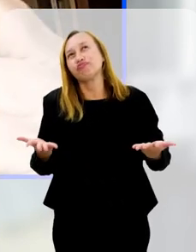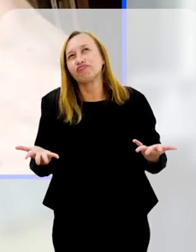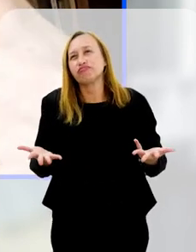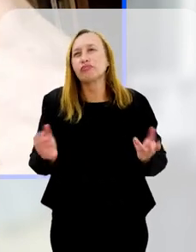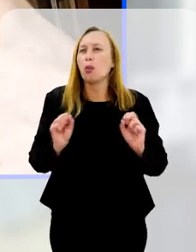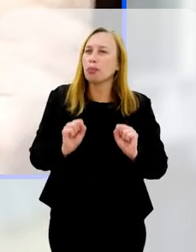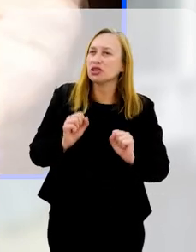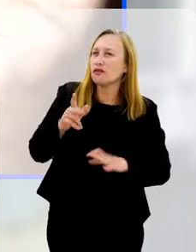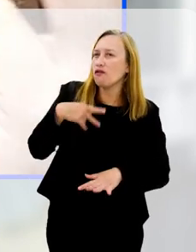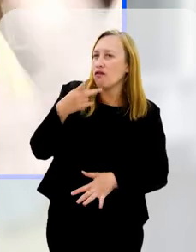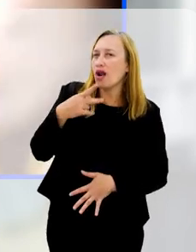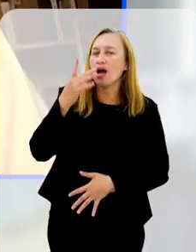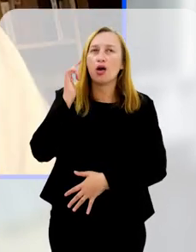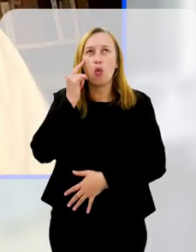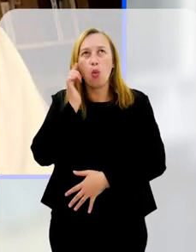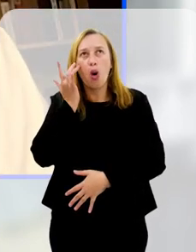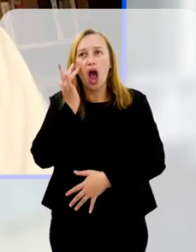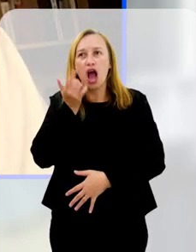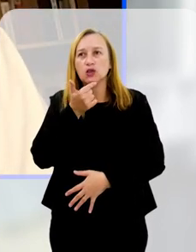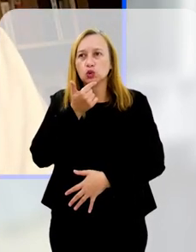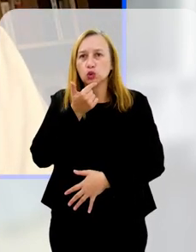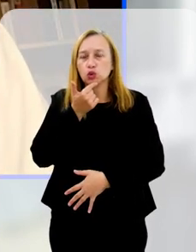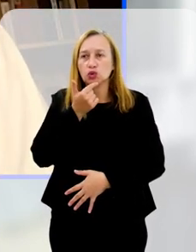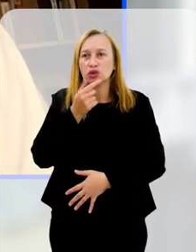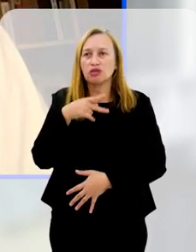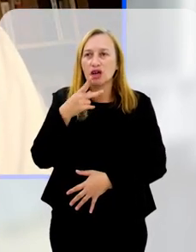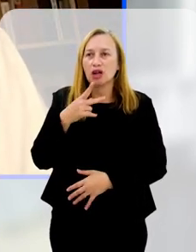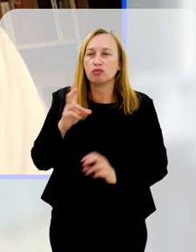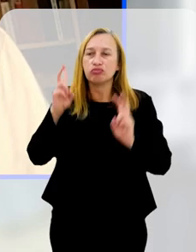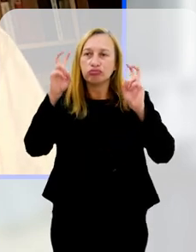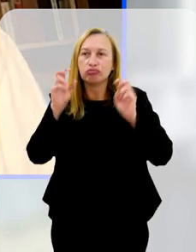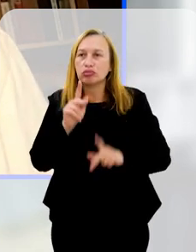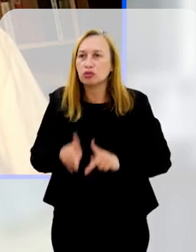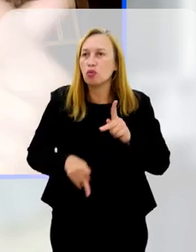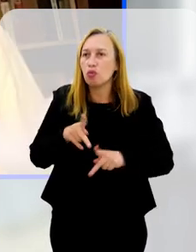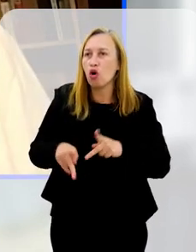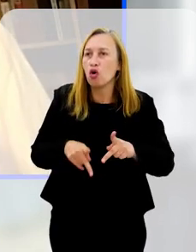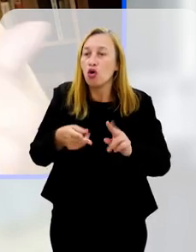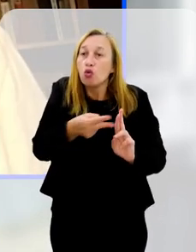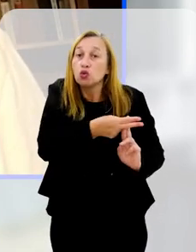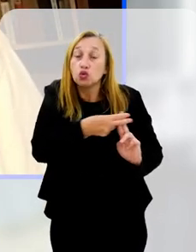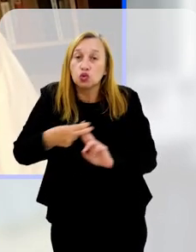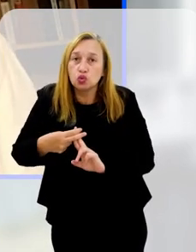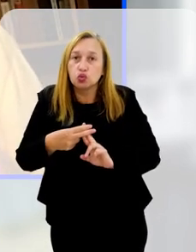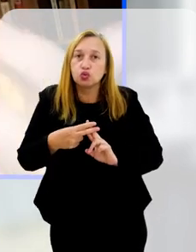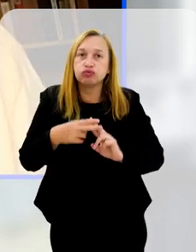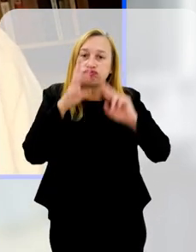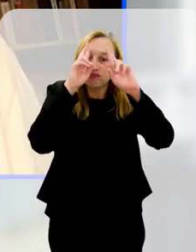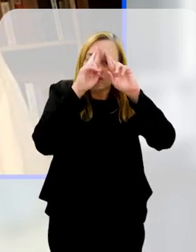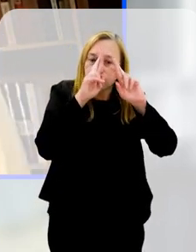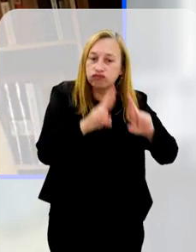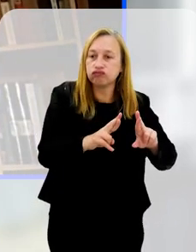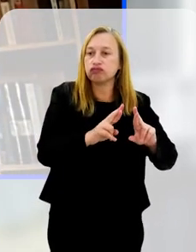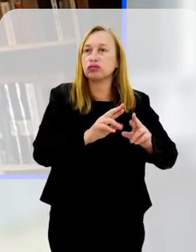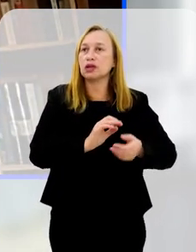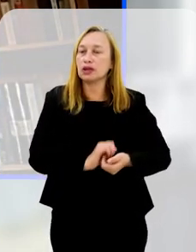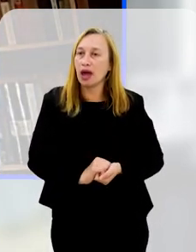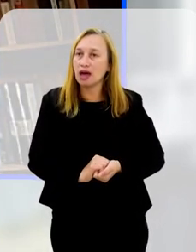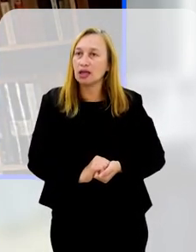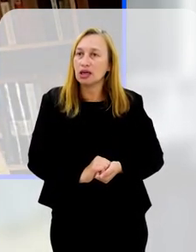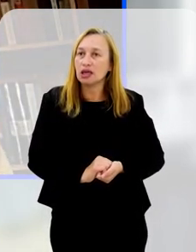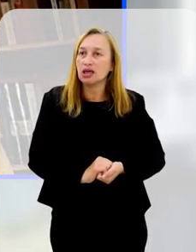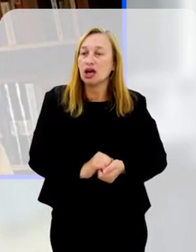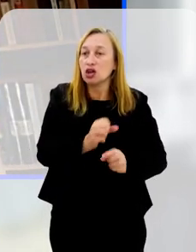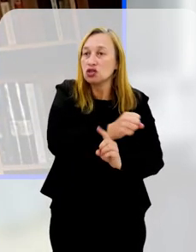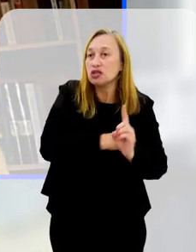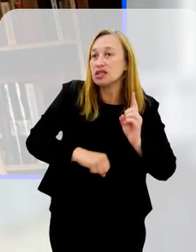Tanto é assim, eu acho que os setores populares, o SUS, ele é tão respeitado que eles